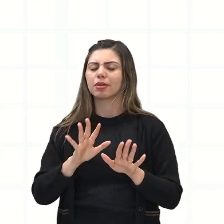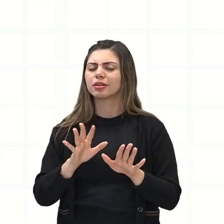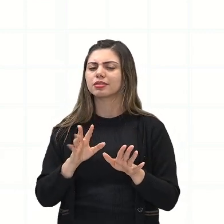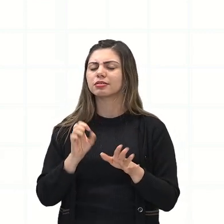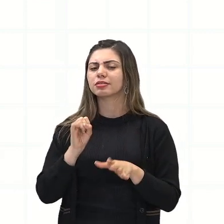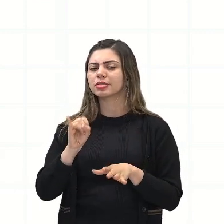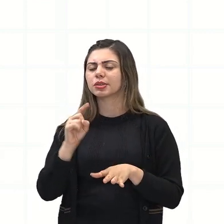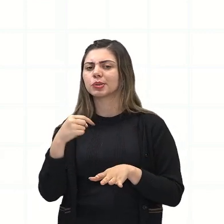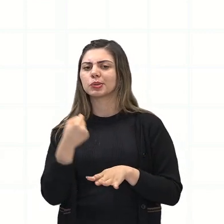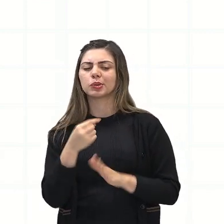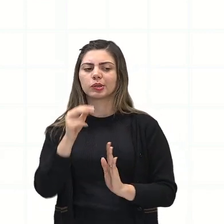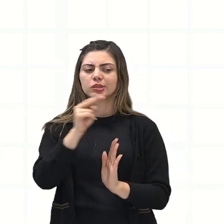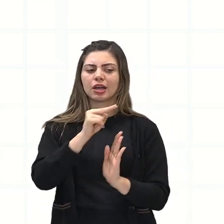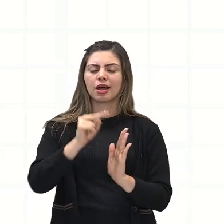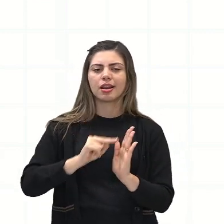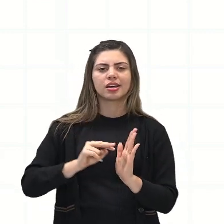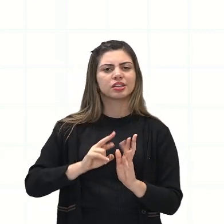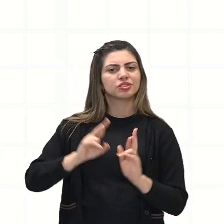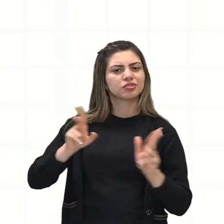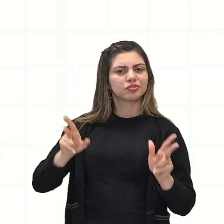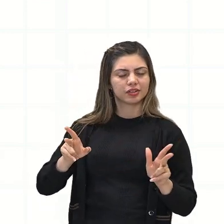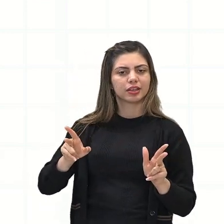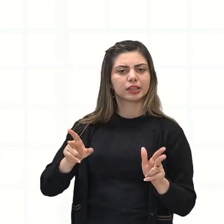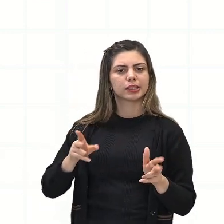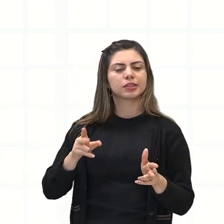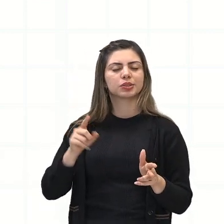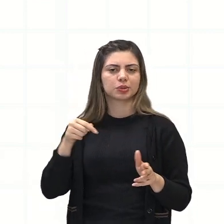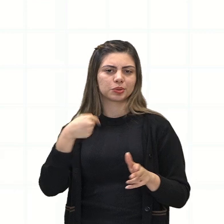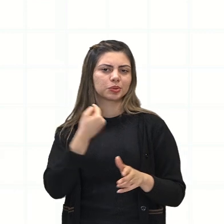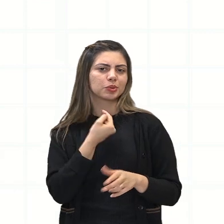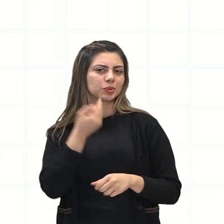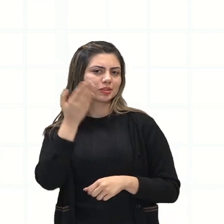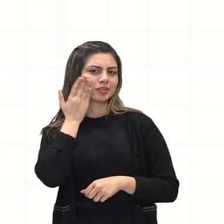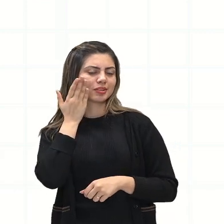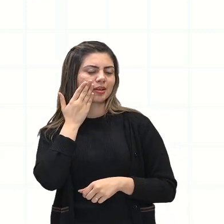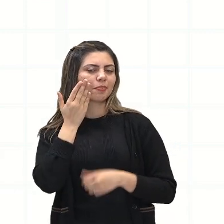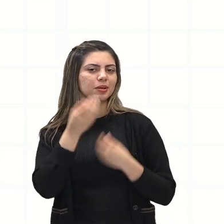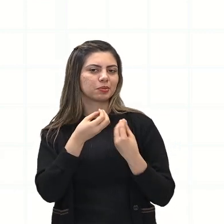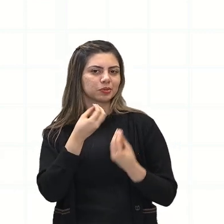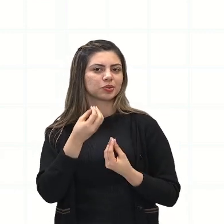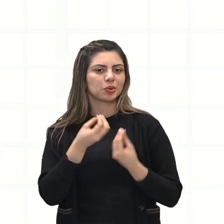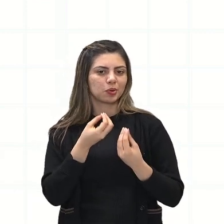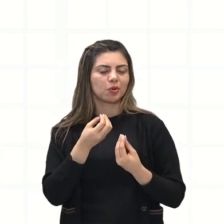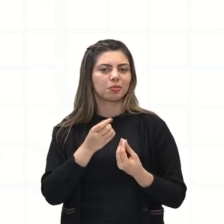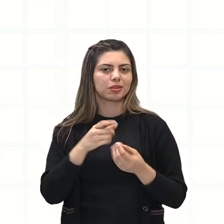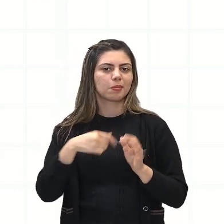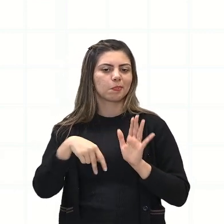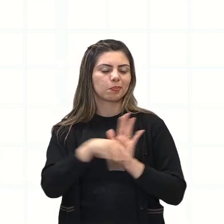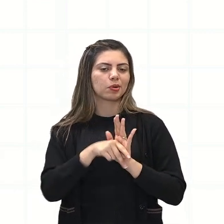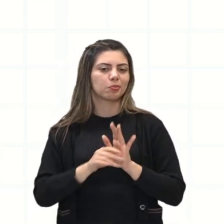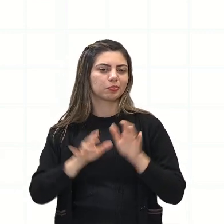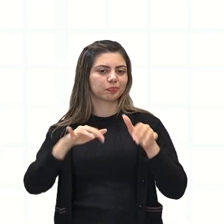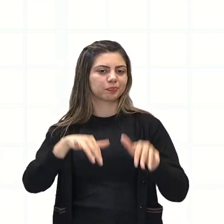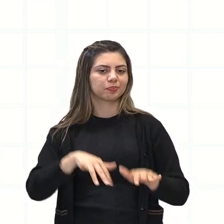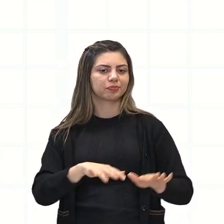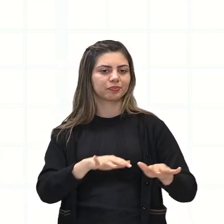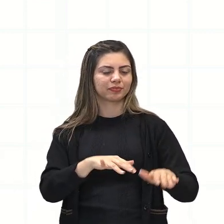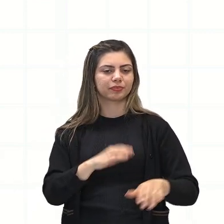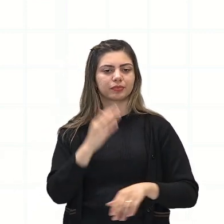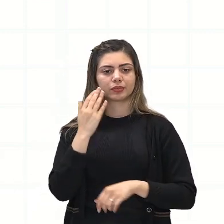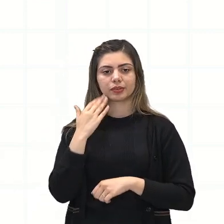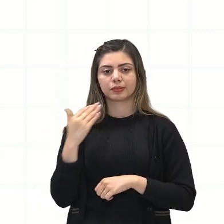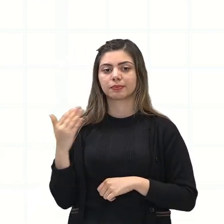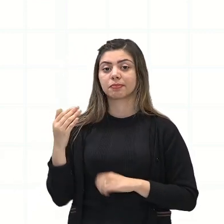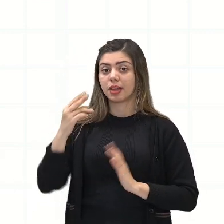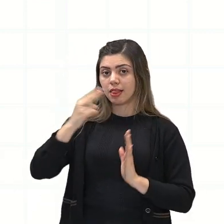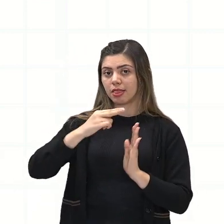eu for ler esse poema de uma forma diferente, sabendo como funciona o som de uma onda, leiam comigo. A